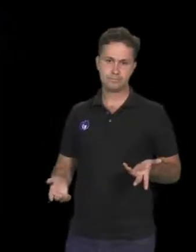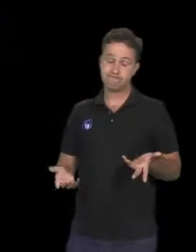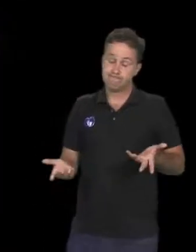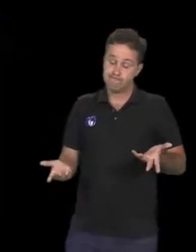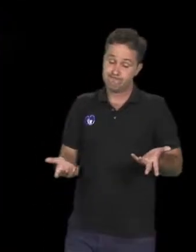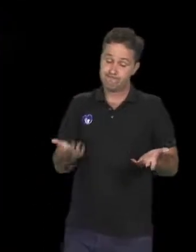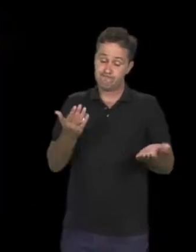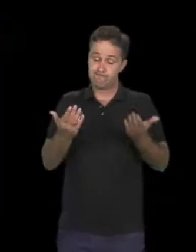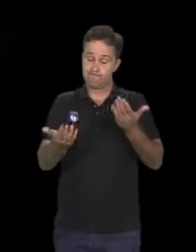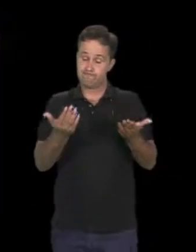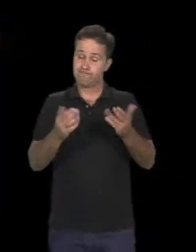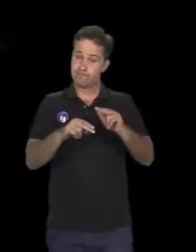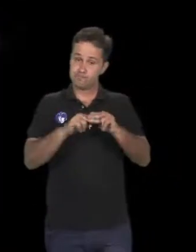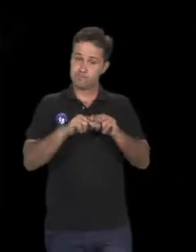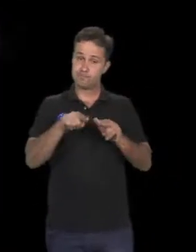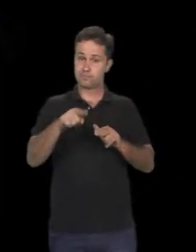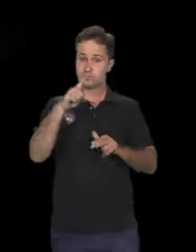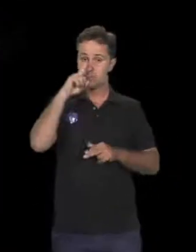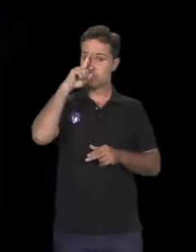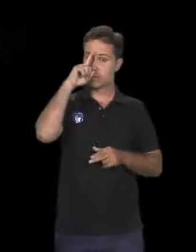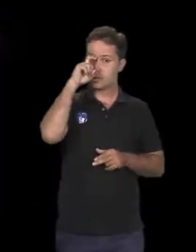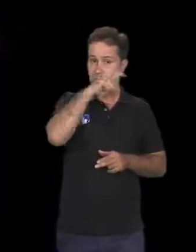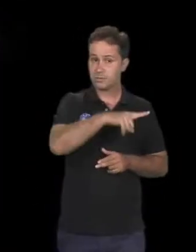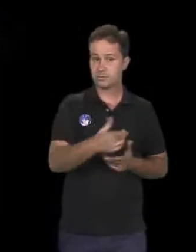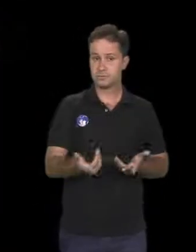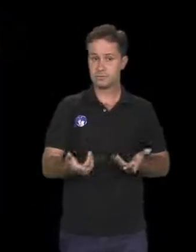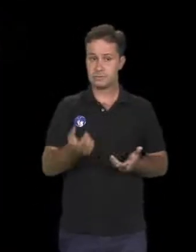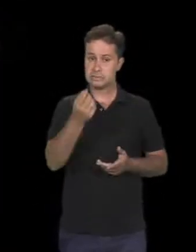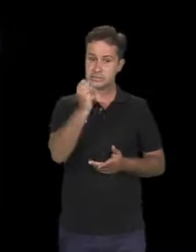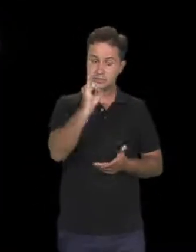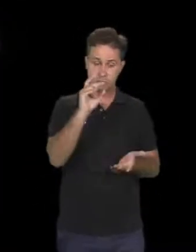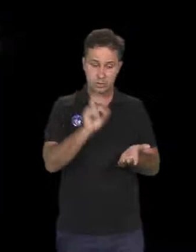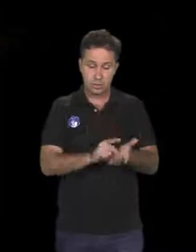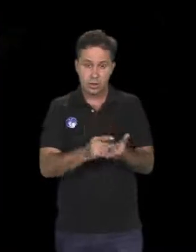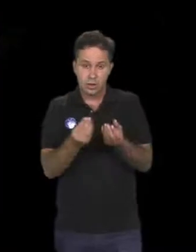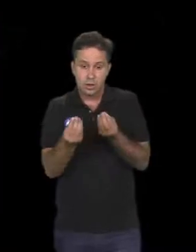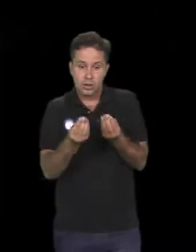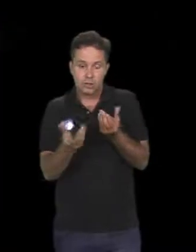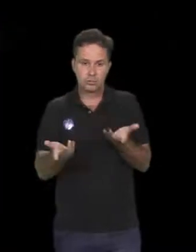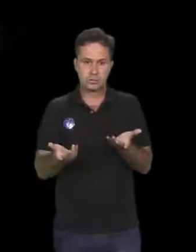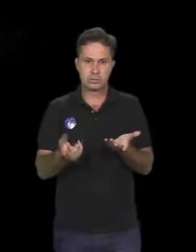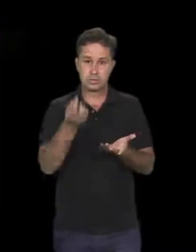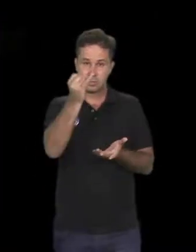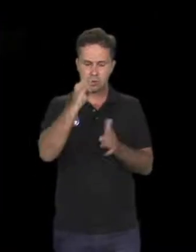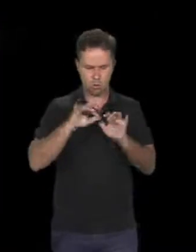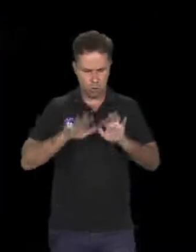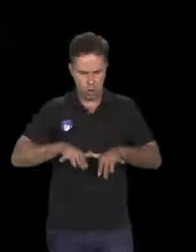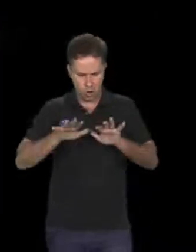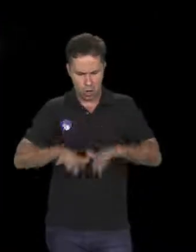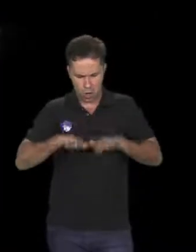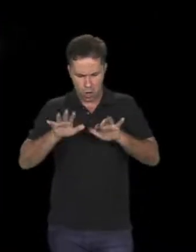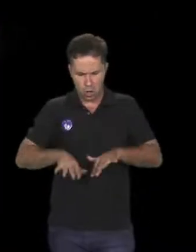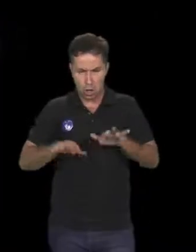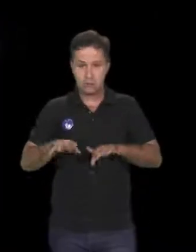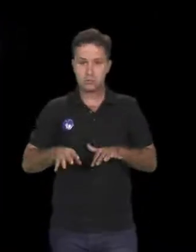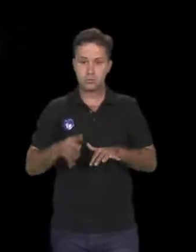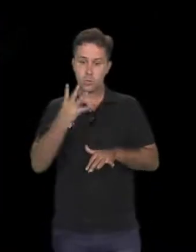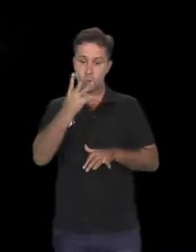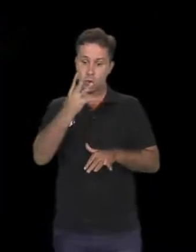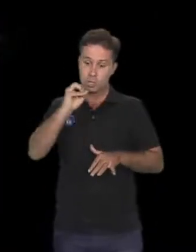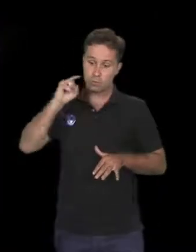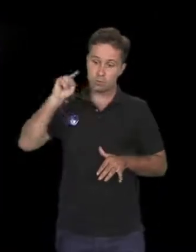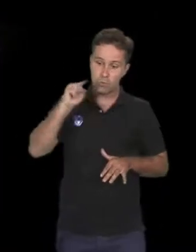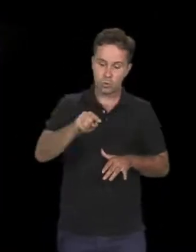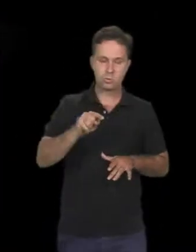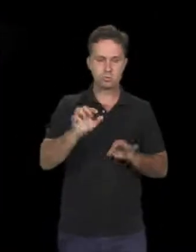vai falar sobre isso em 40 mil toques em vez de em 2 mil toques, obviamente você tem muito mais oportunidade de